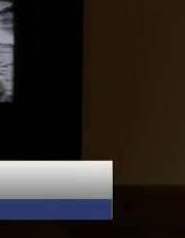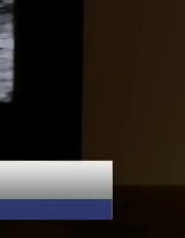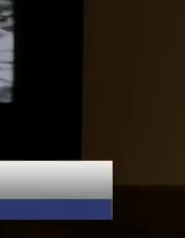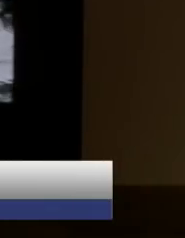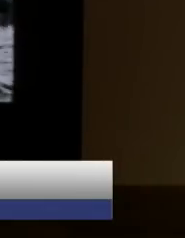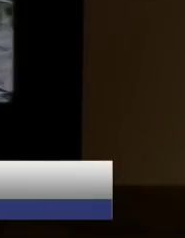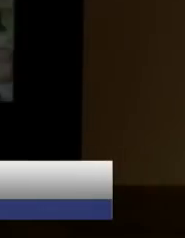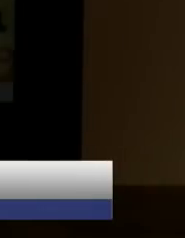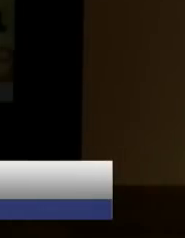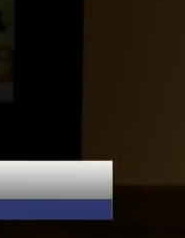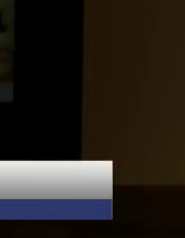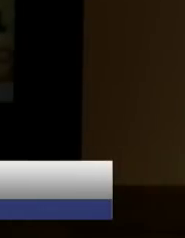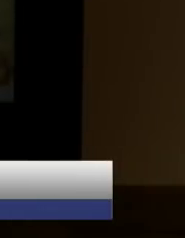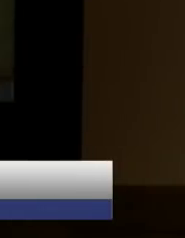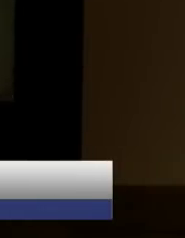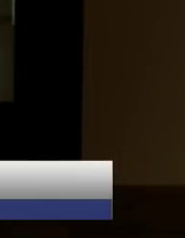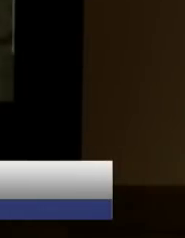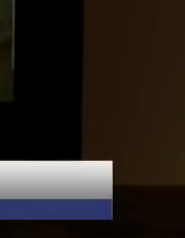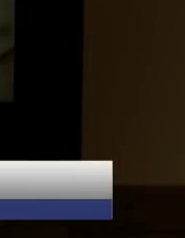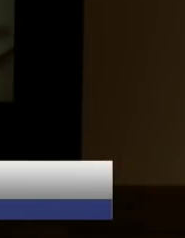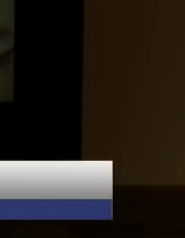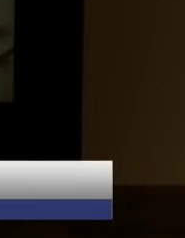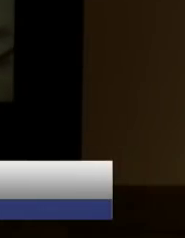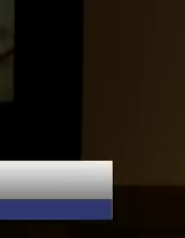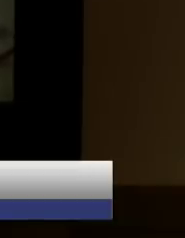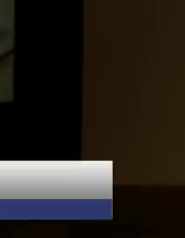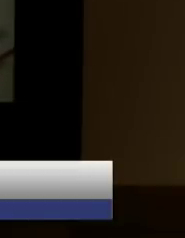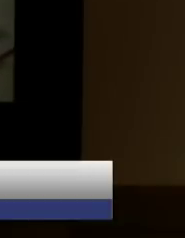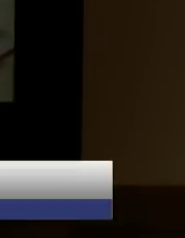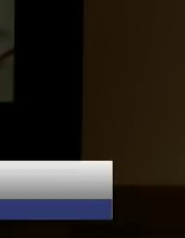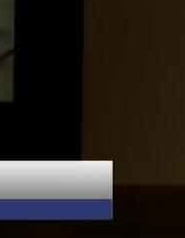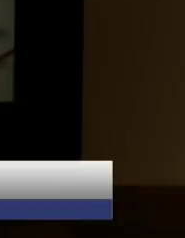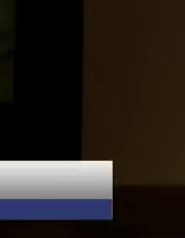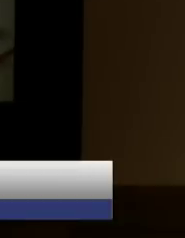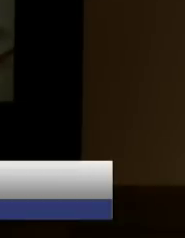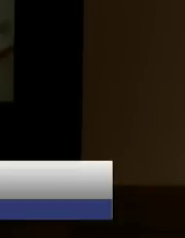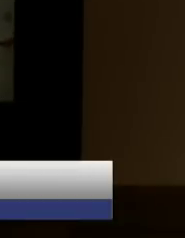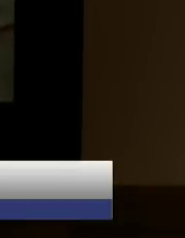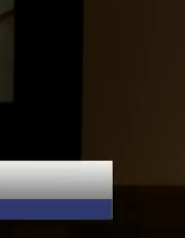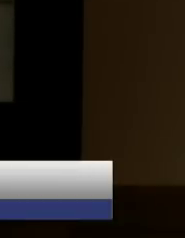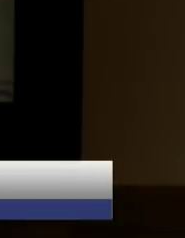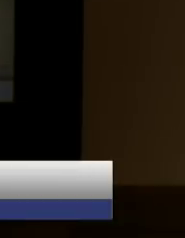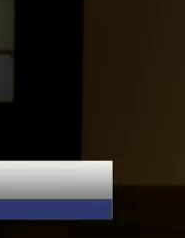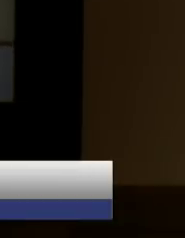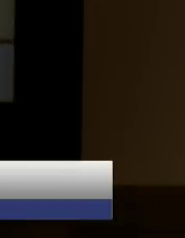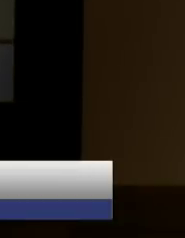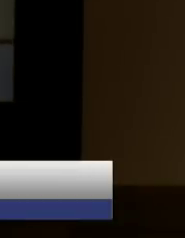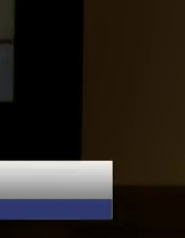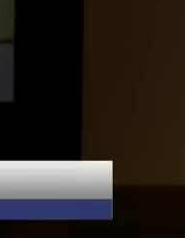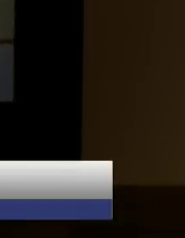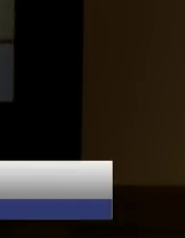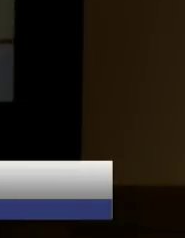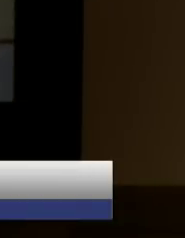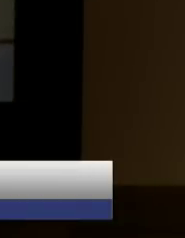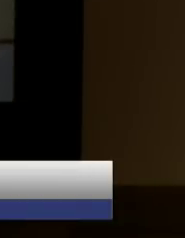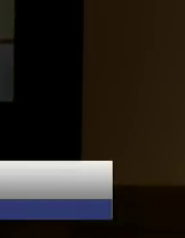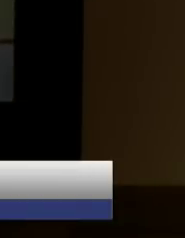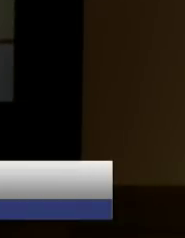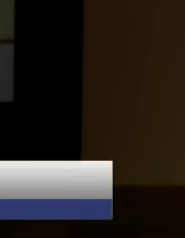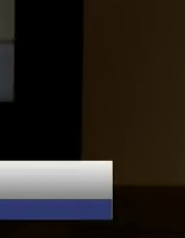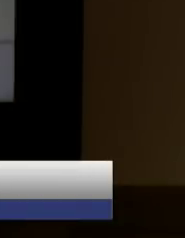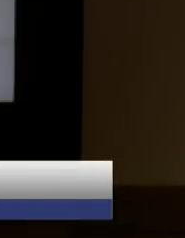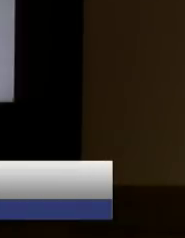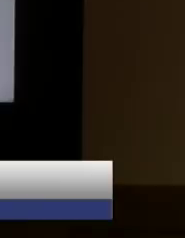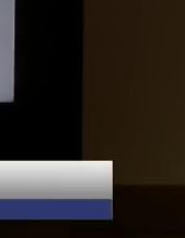ataques violentos de aviação, inclusive na capital. Em Campinas, insisto, foi pior.